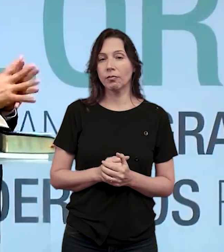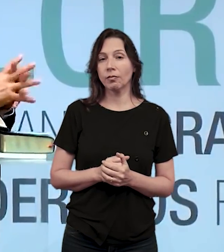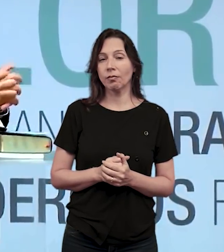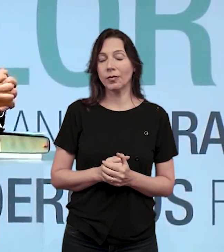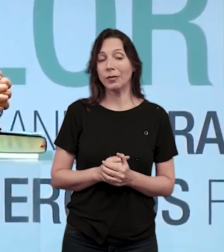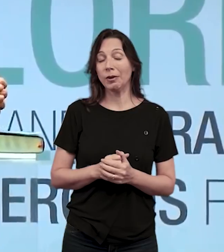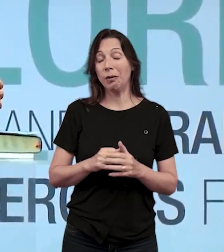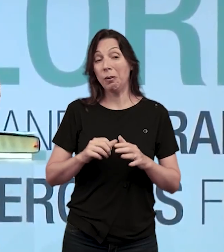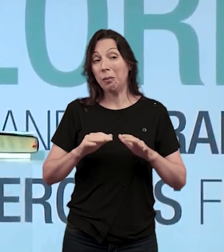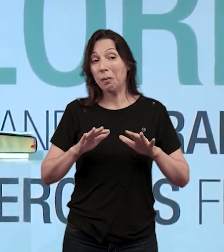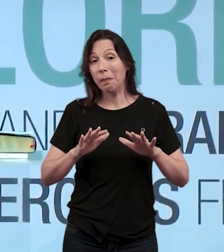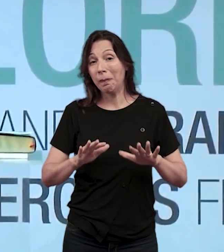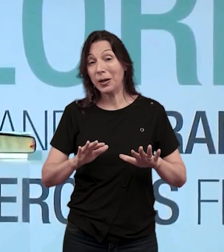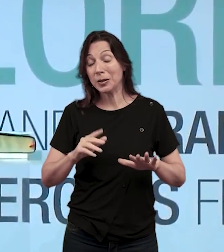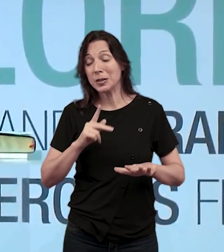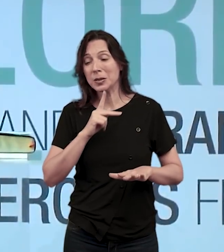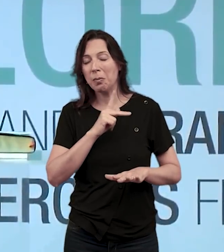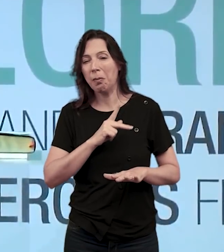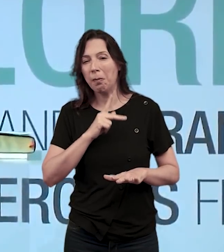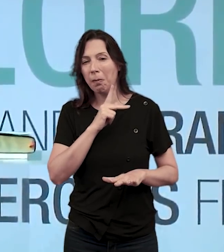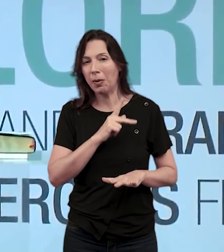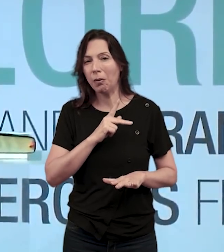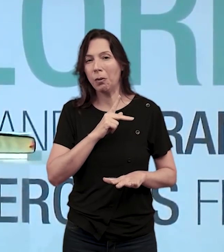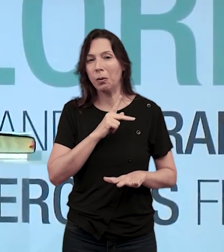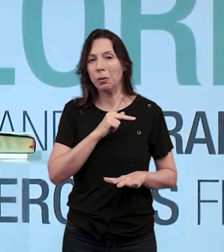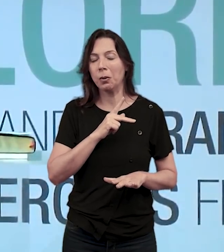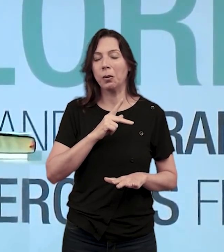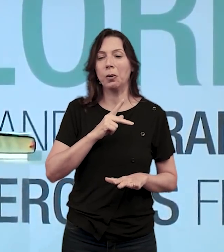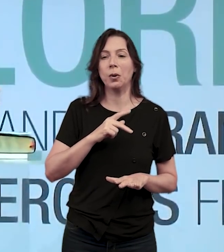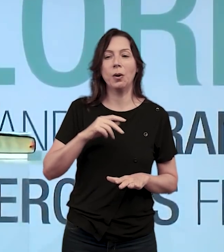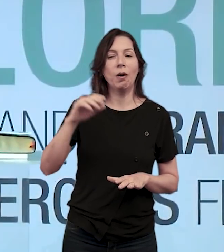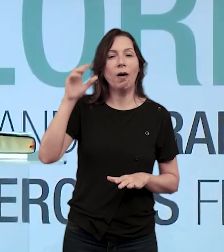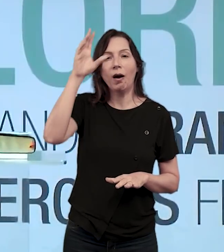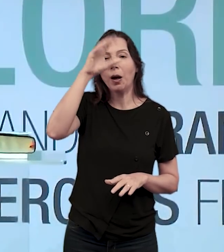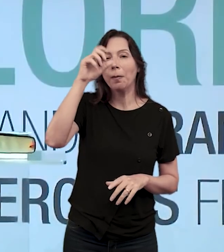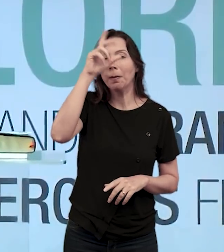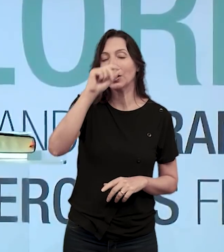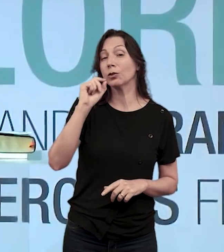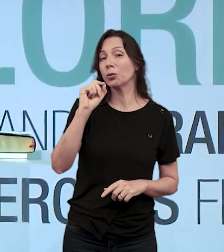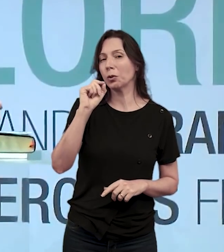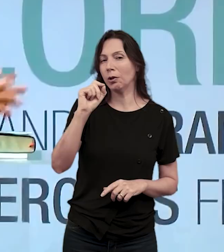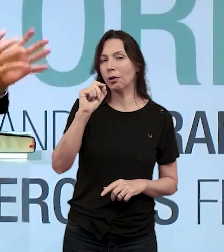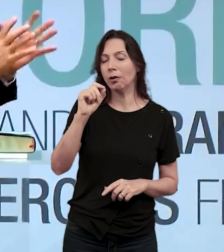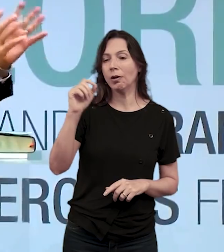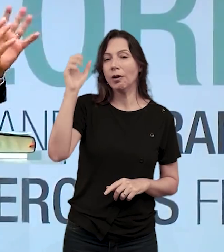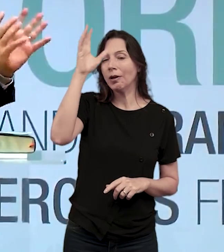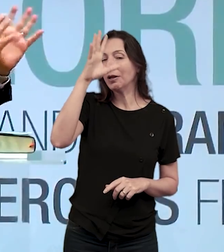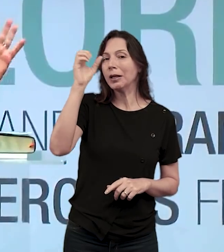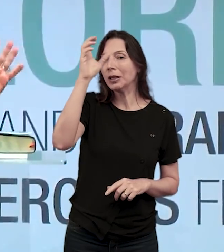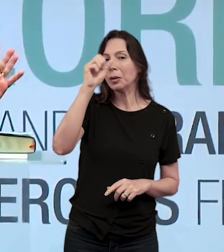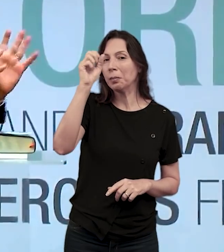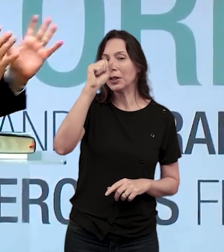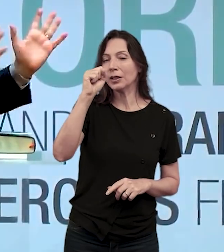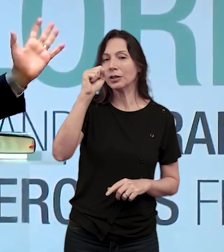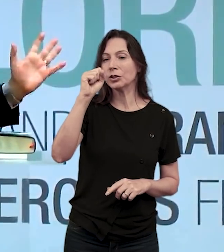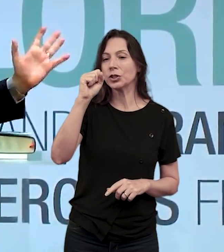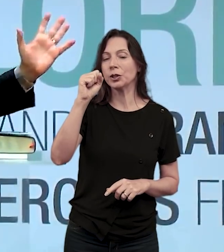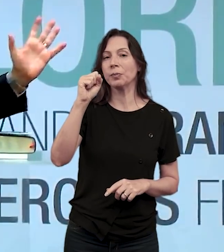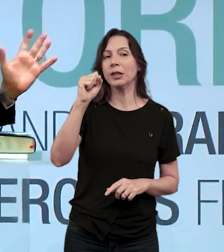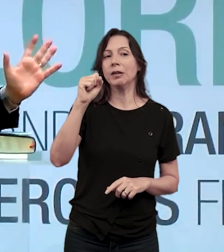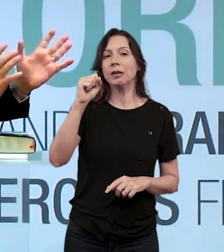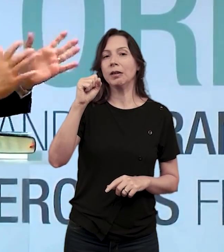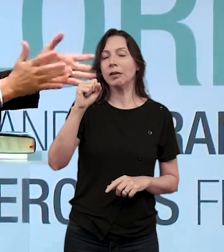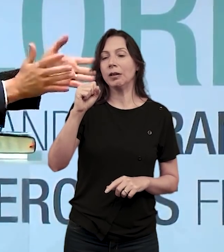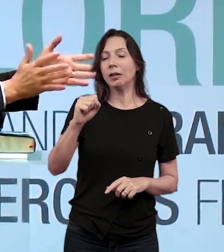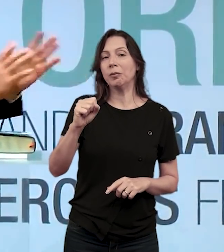toma ciência de uma coisa, se ele tem que se gloriar, não é nele mesmo. Ele não quer que ninguém fique olhando para ele